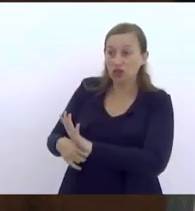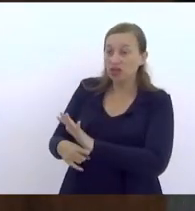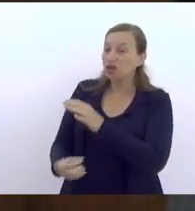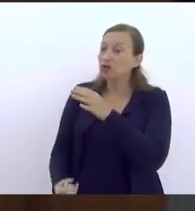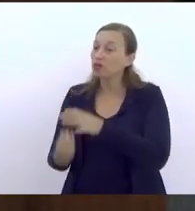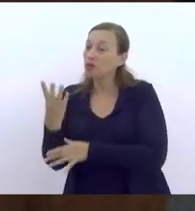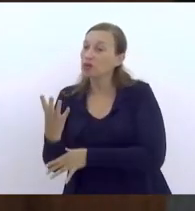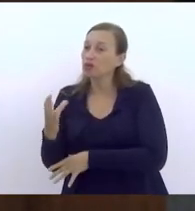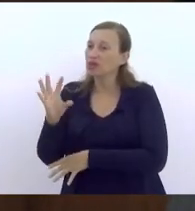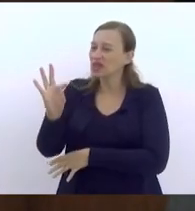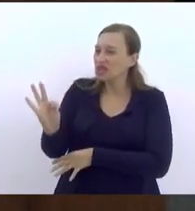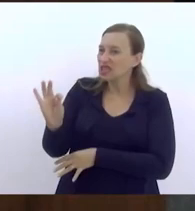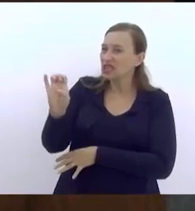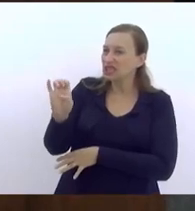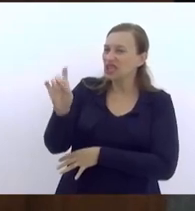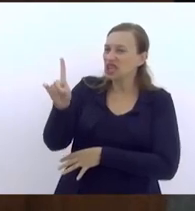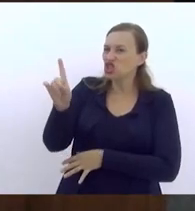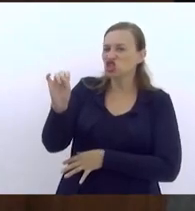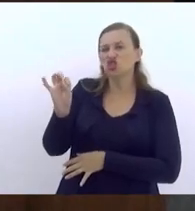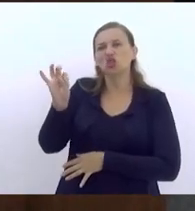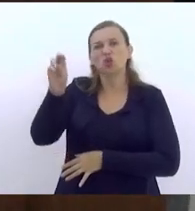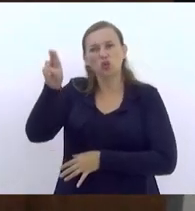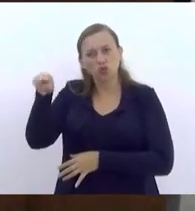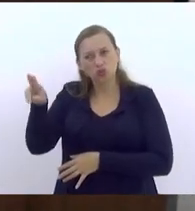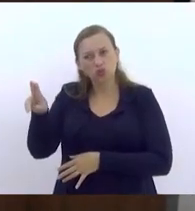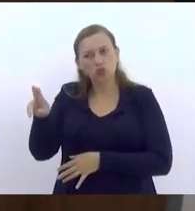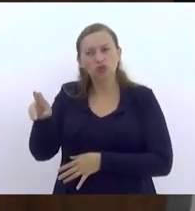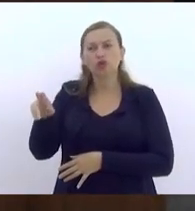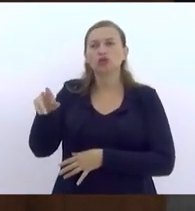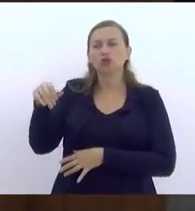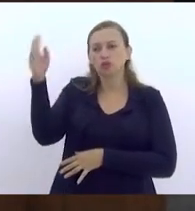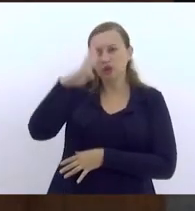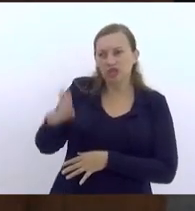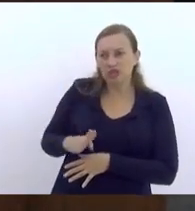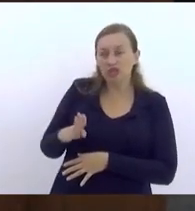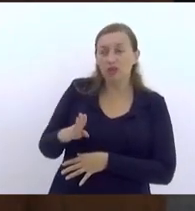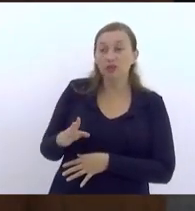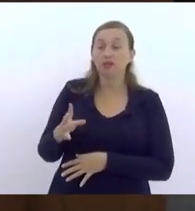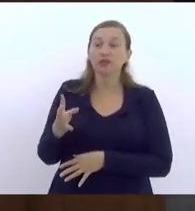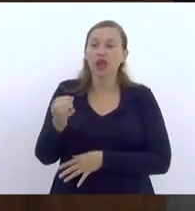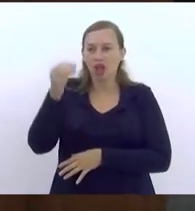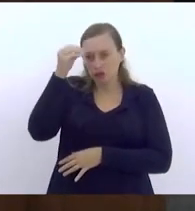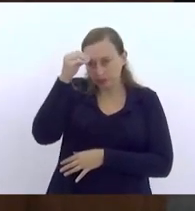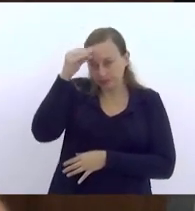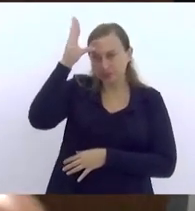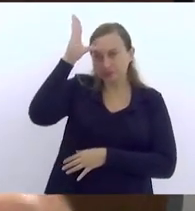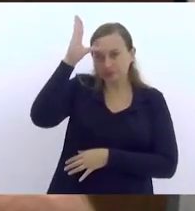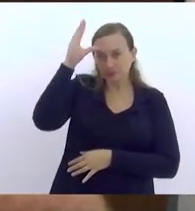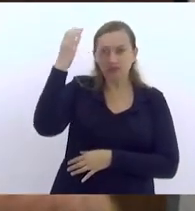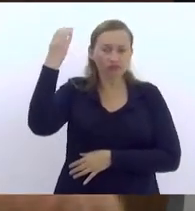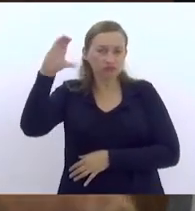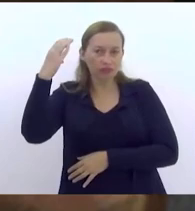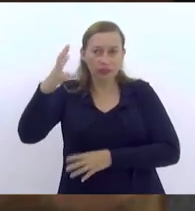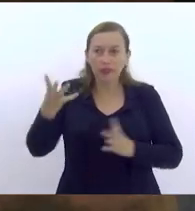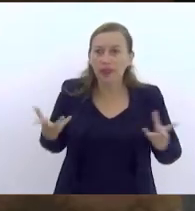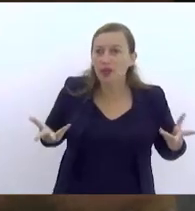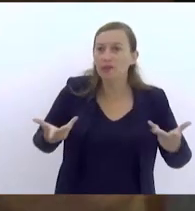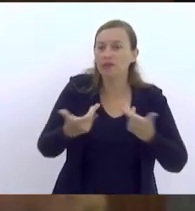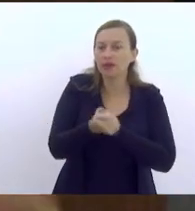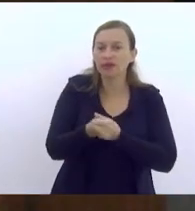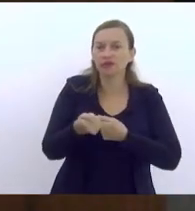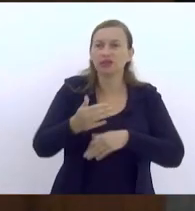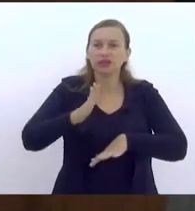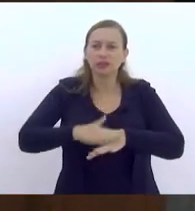do Brasil. Então, a contribuição das ciências, dos saberes que eles trazem para cá, são enormes. A gente tem que